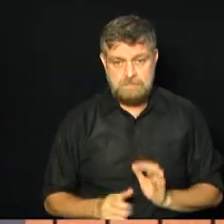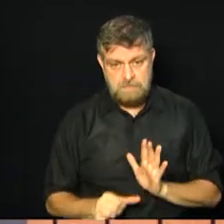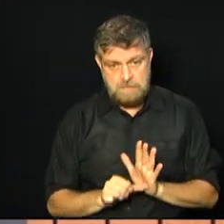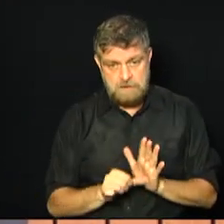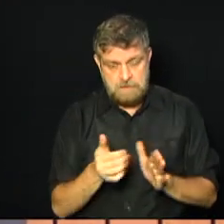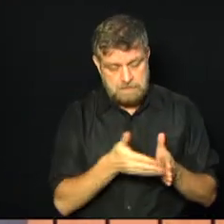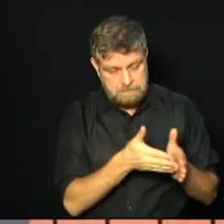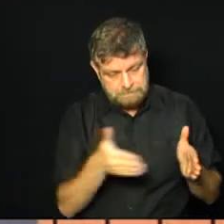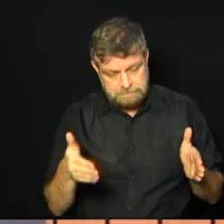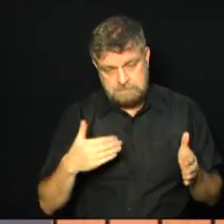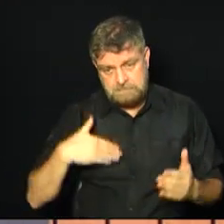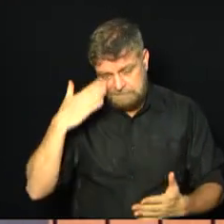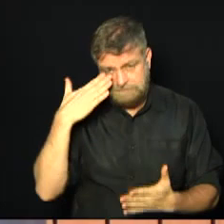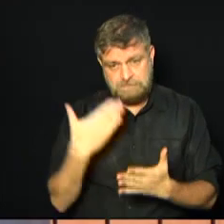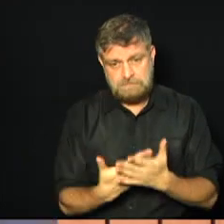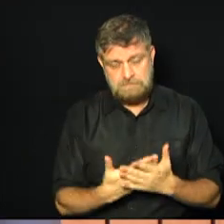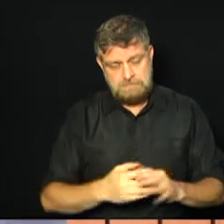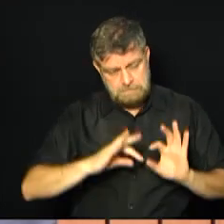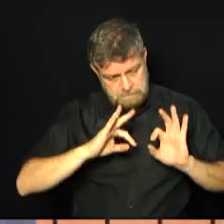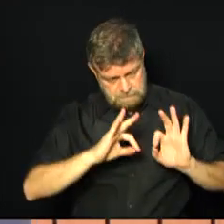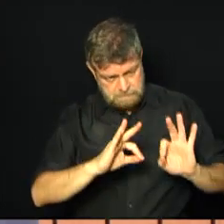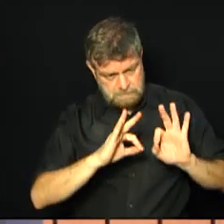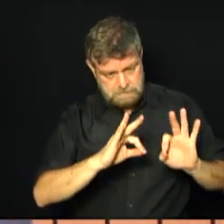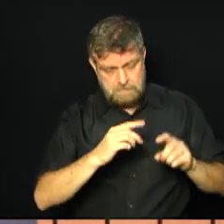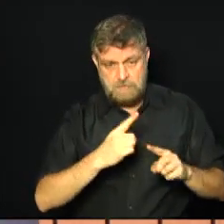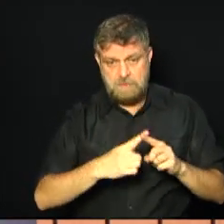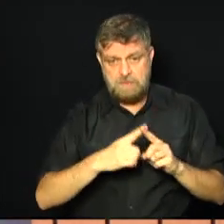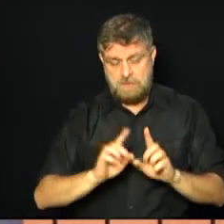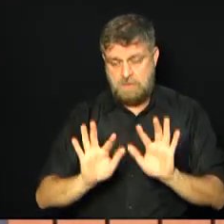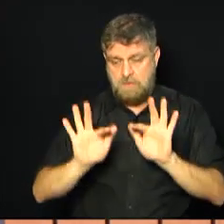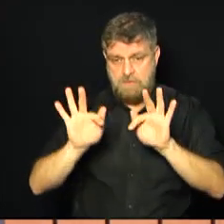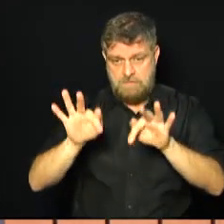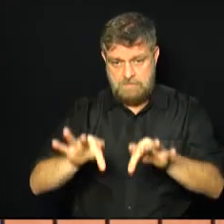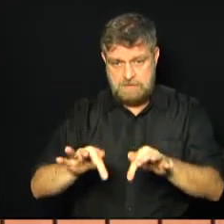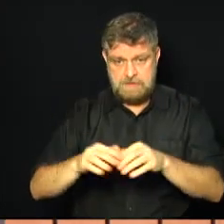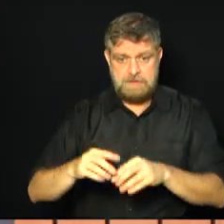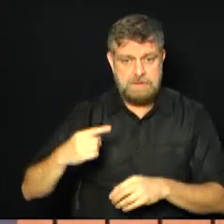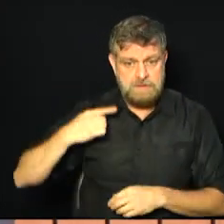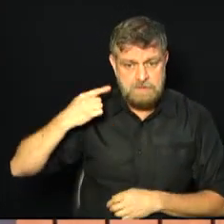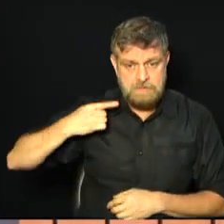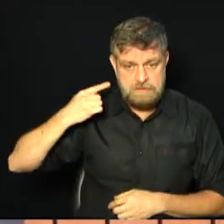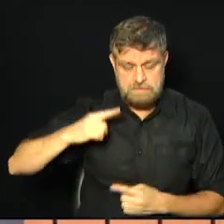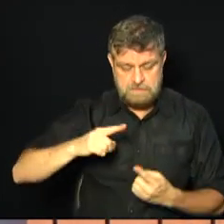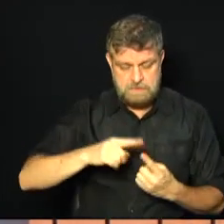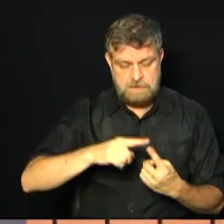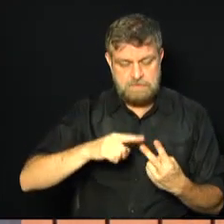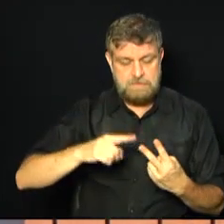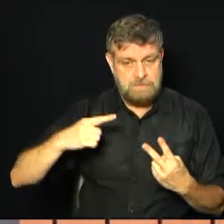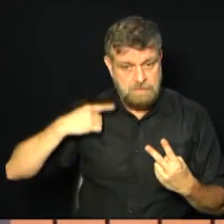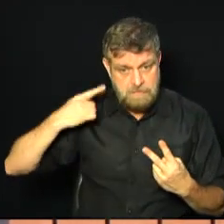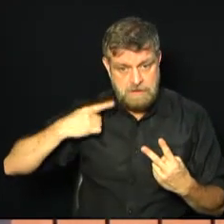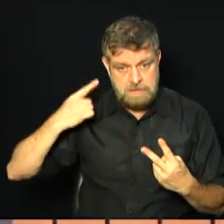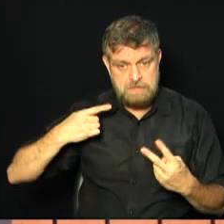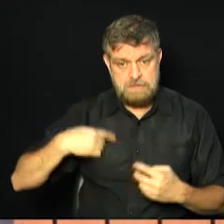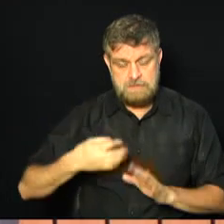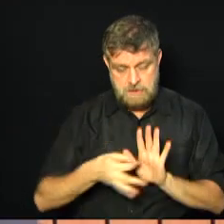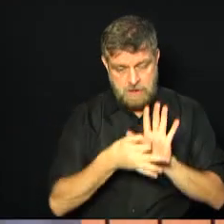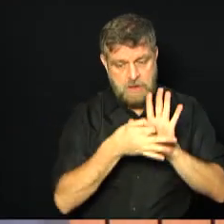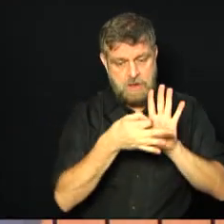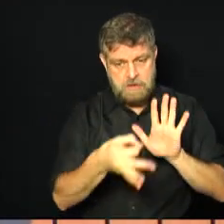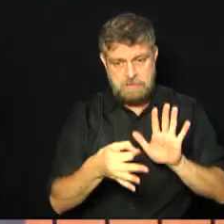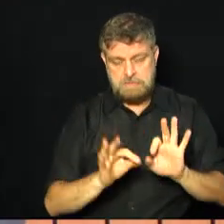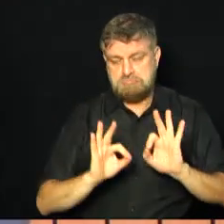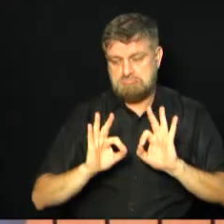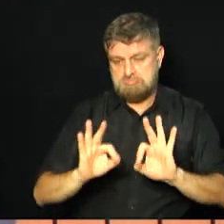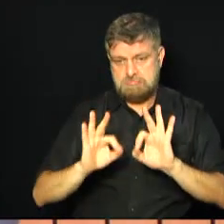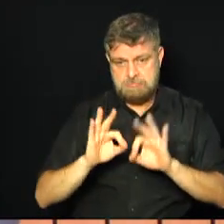eu acredito que é um balanço positivo, porque no final da reunião, o doutor Leandro e a doutora Adriana viram com bons olhos a